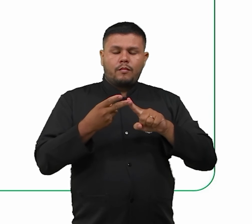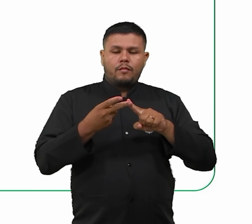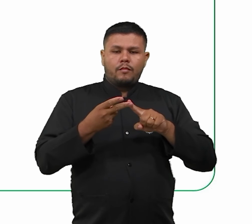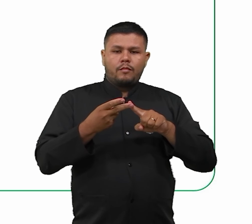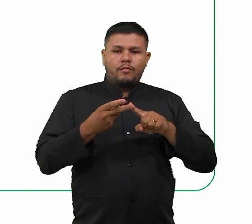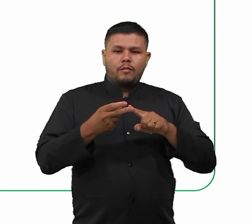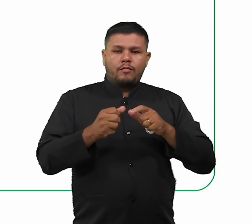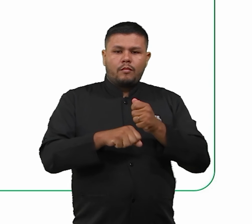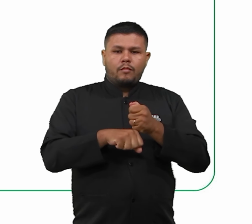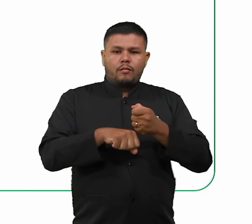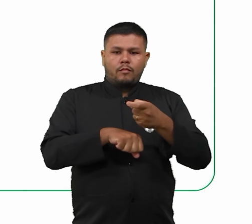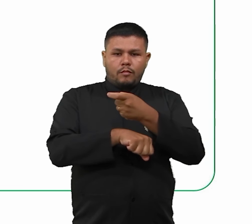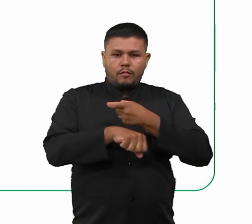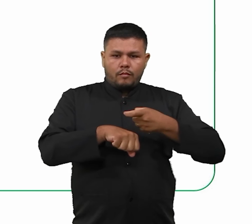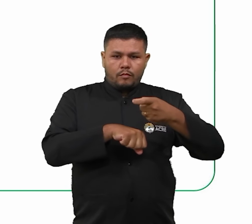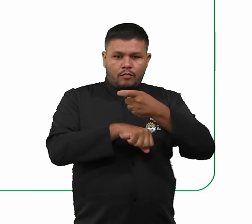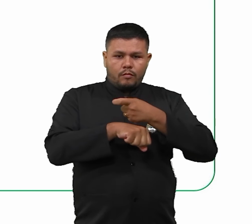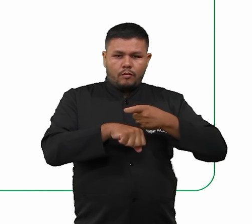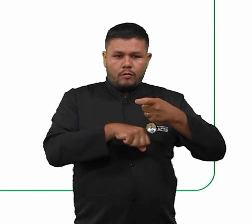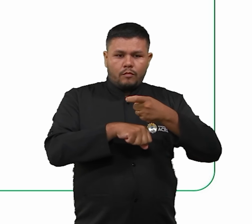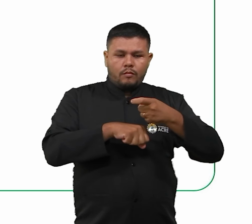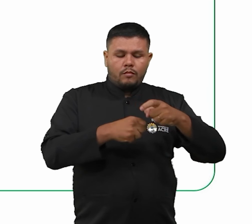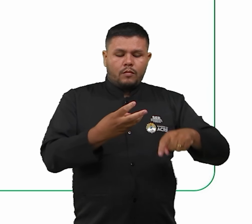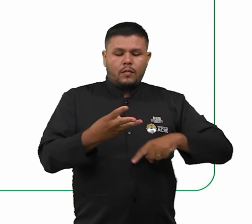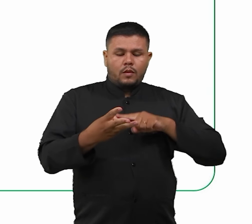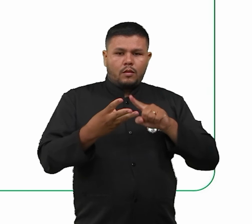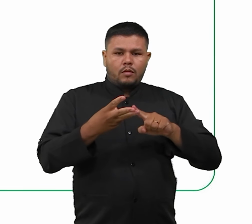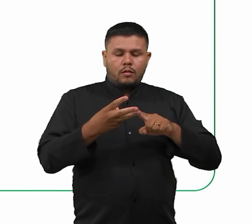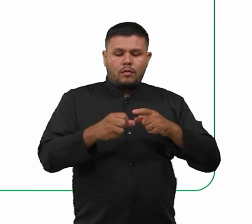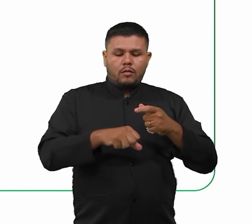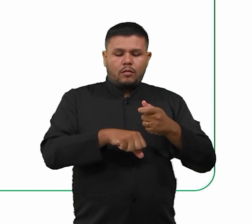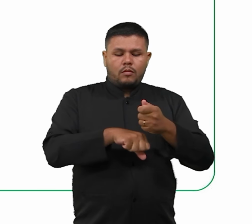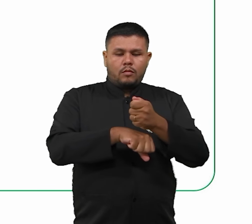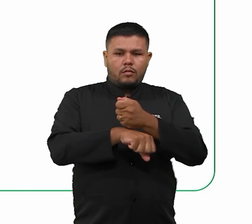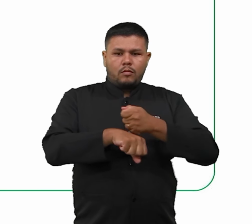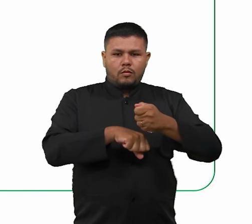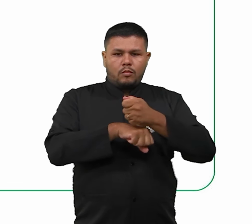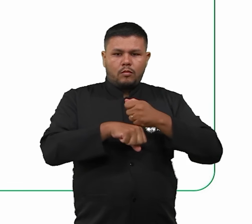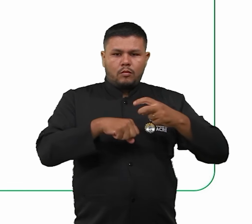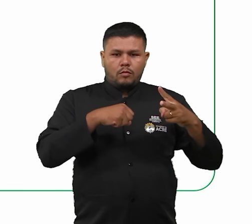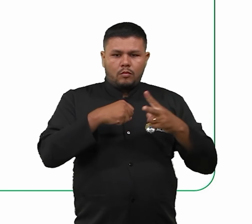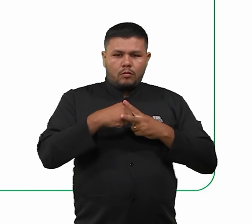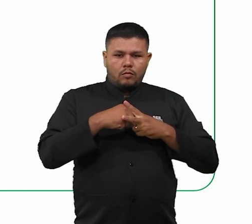de adjetivo, e as adverbiais, que têm função de advérbio.